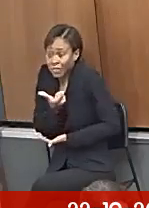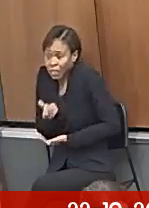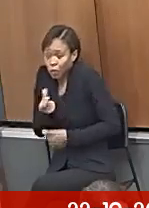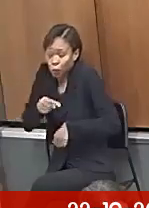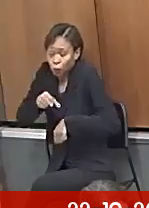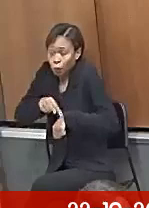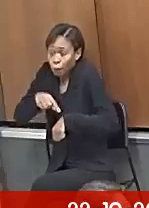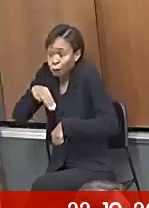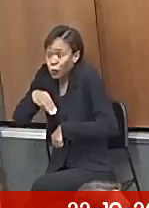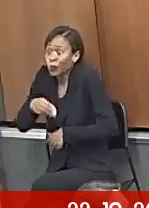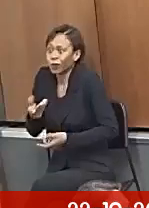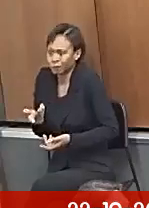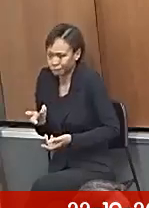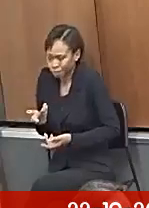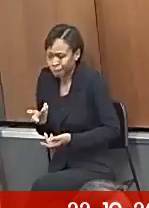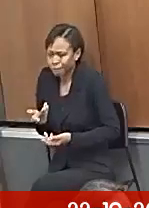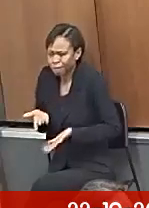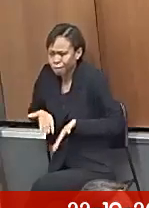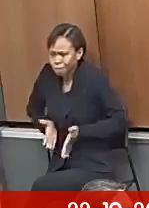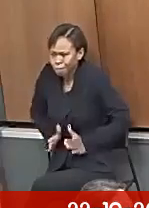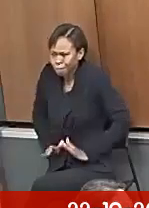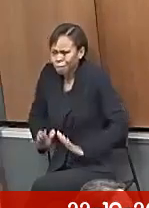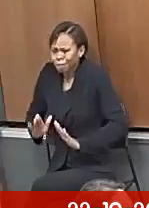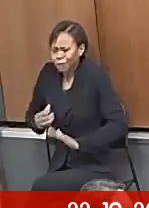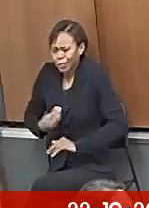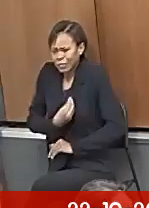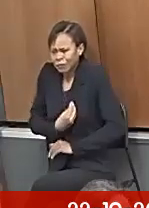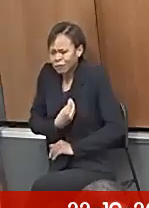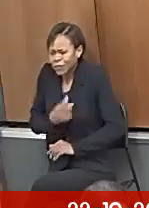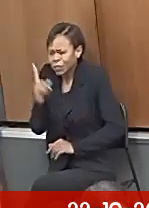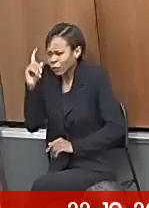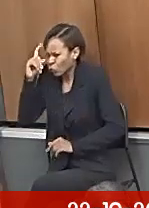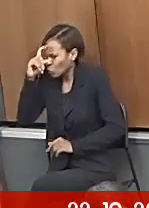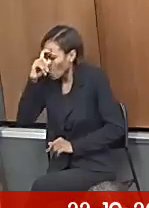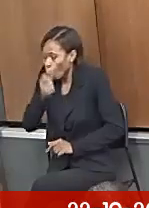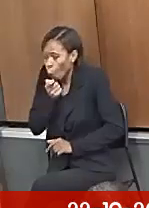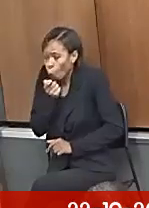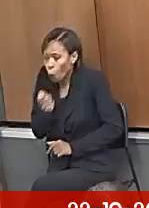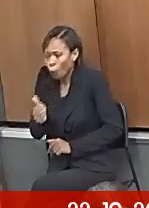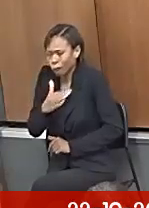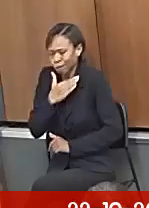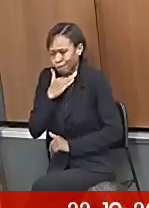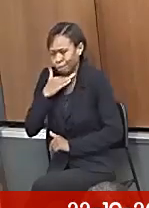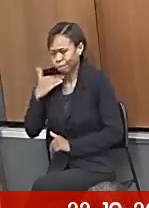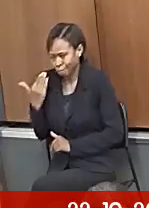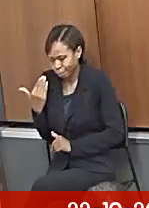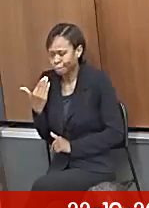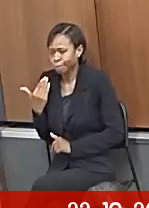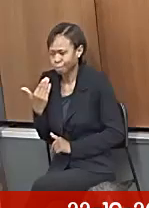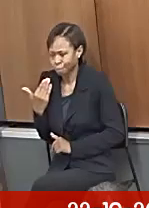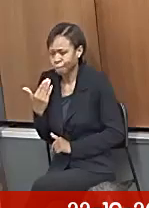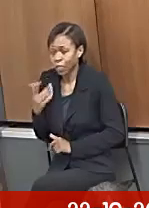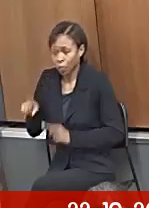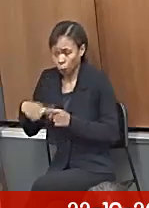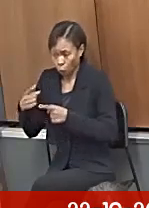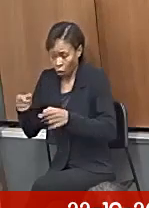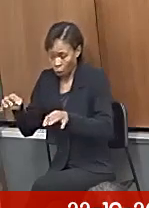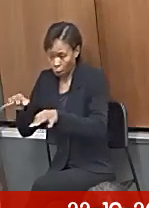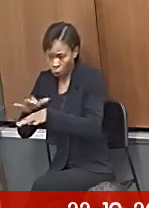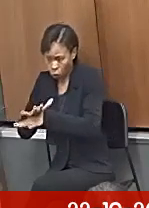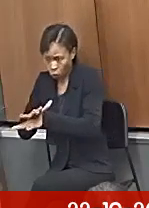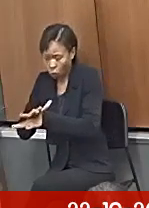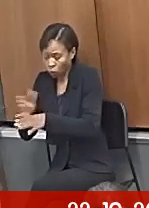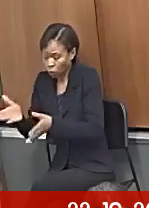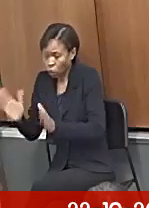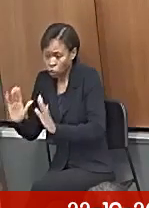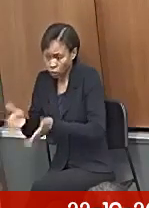minutos. Foi um início de vida muito conturbado, um flerte com a morte. E, quando nós tivemos alta do hospital e